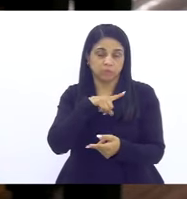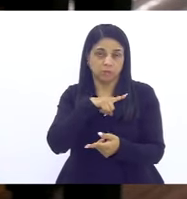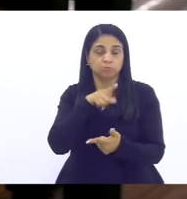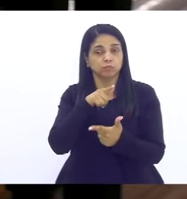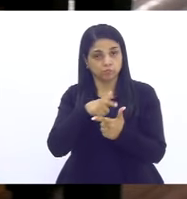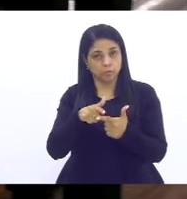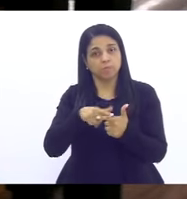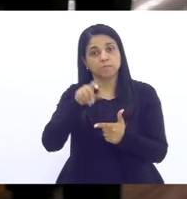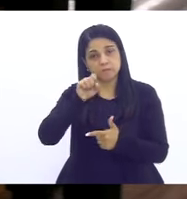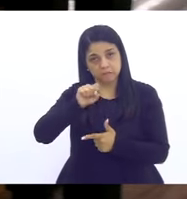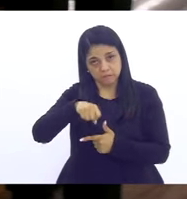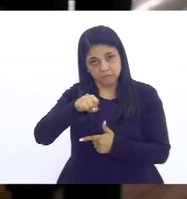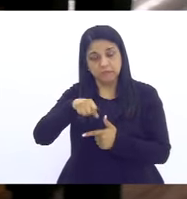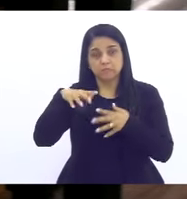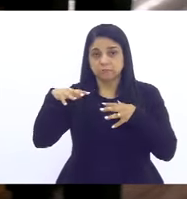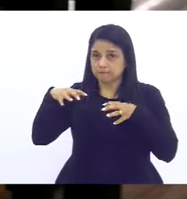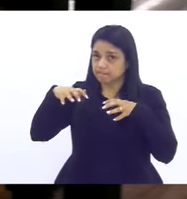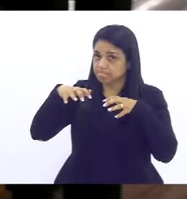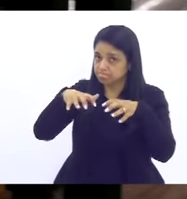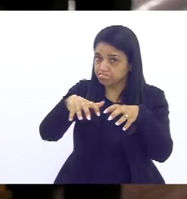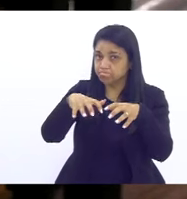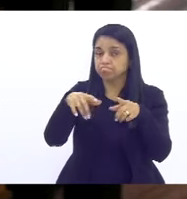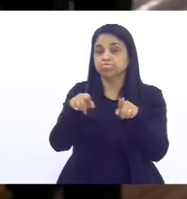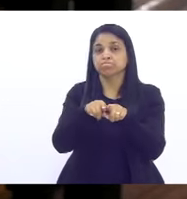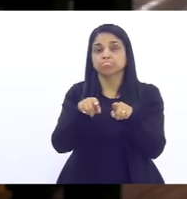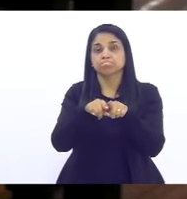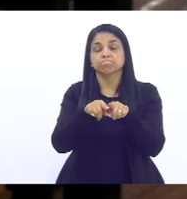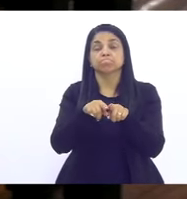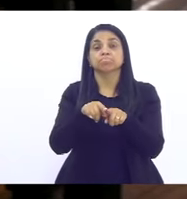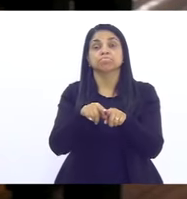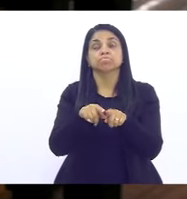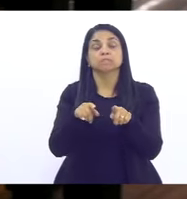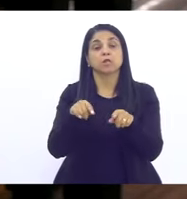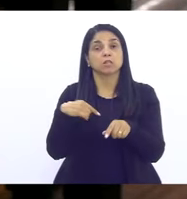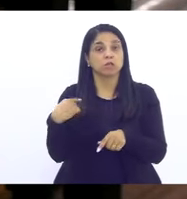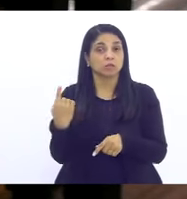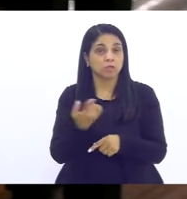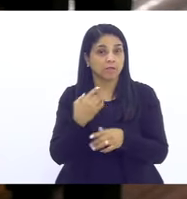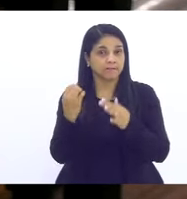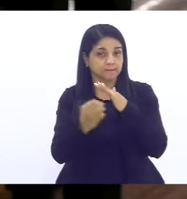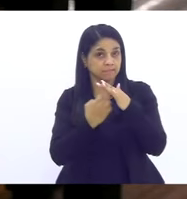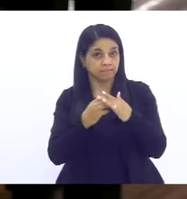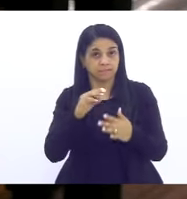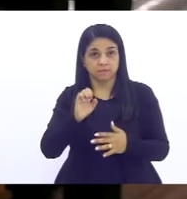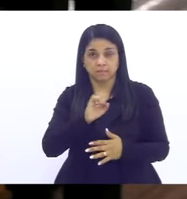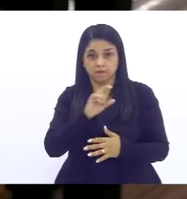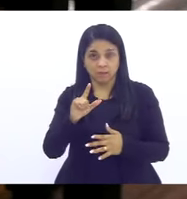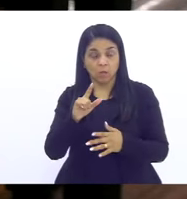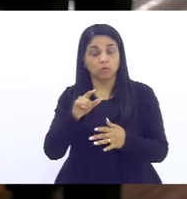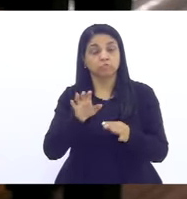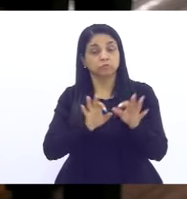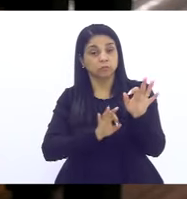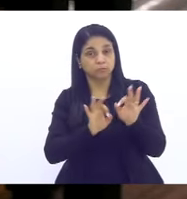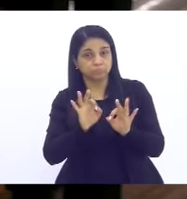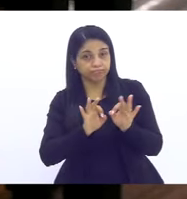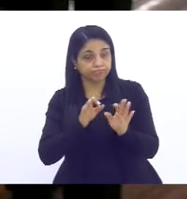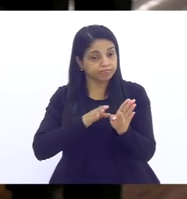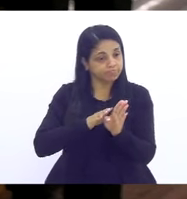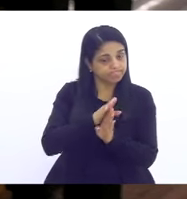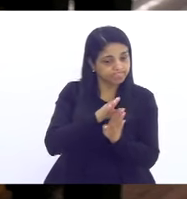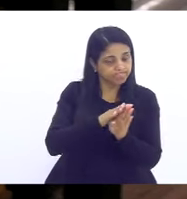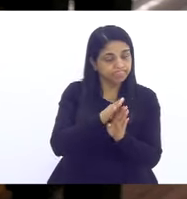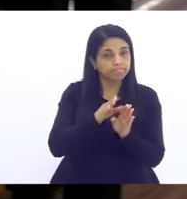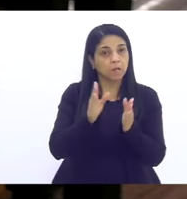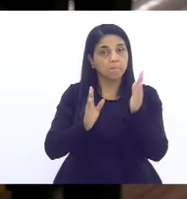problemas de temporais. E o que cabe a gente, o que nós estamos fazendo, é estar preparados para passar